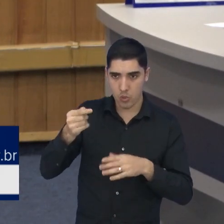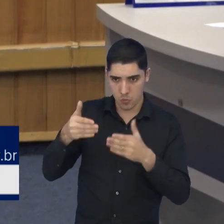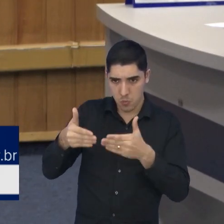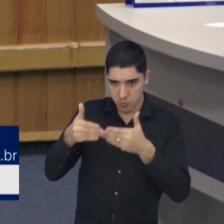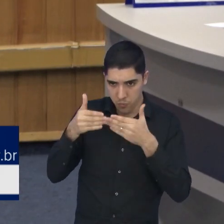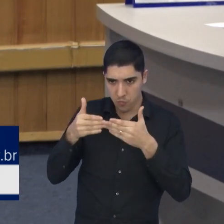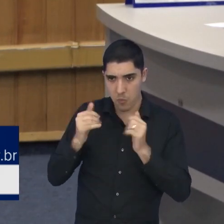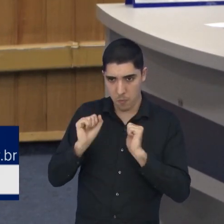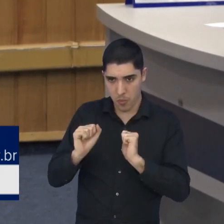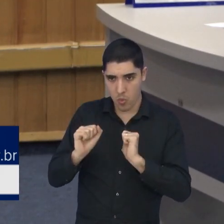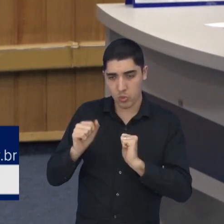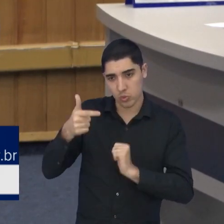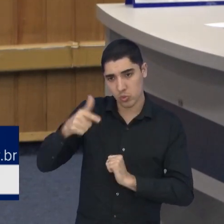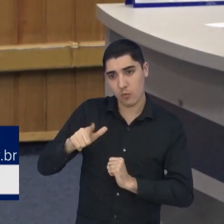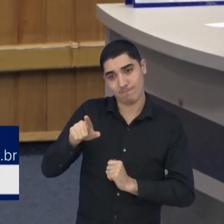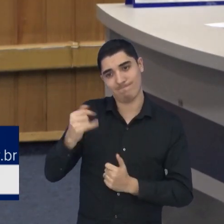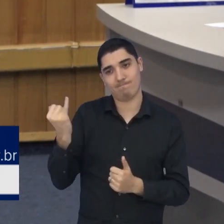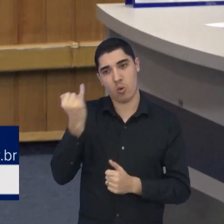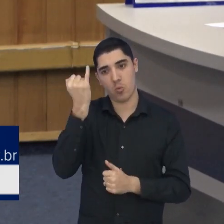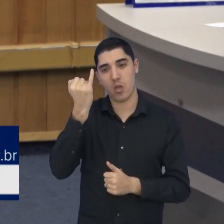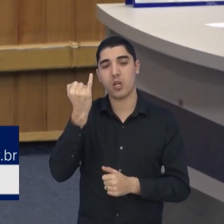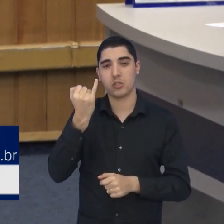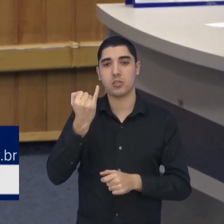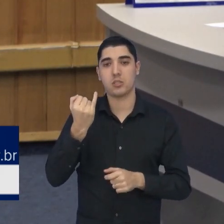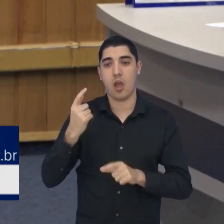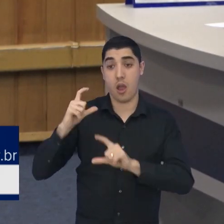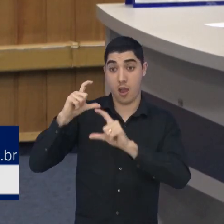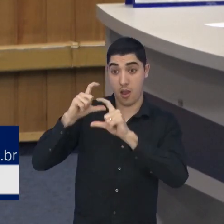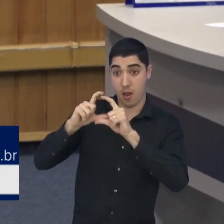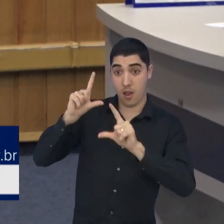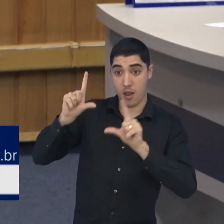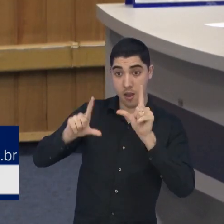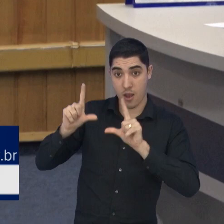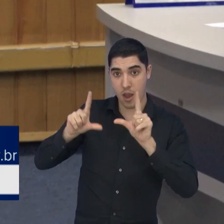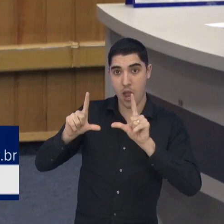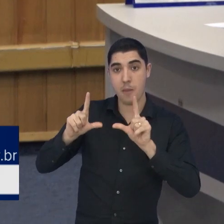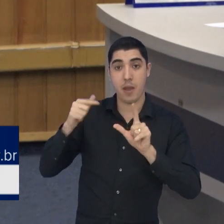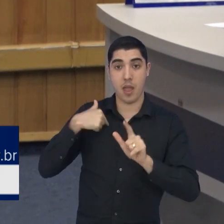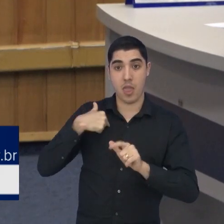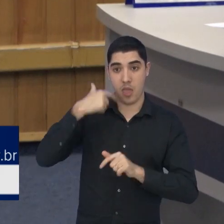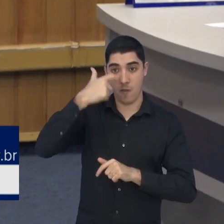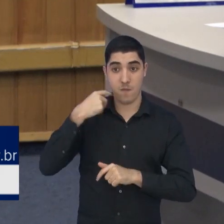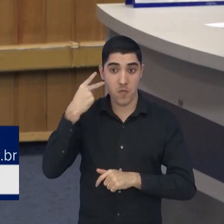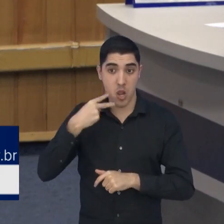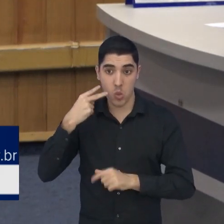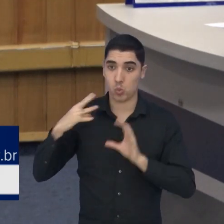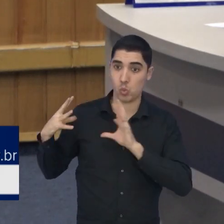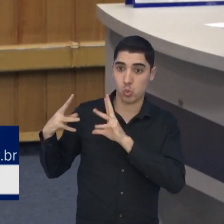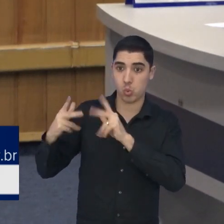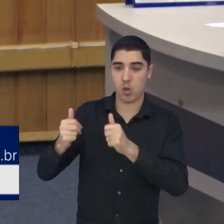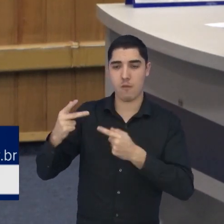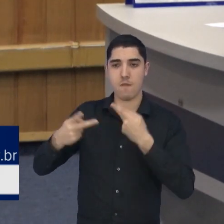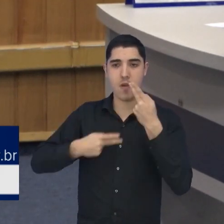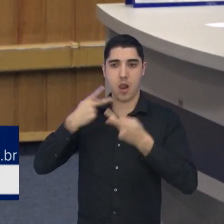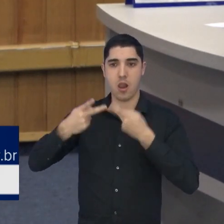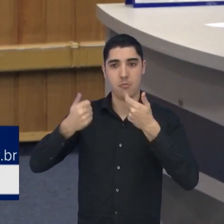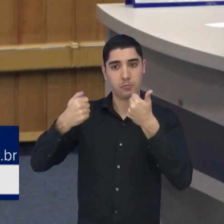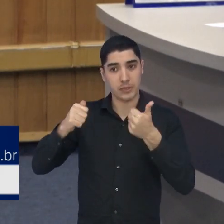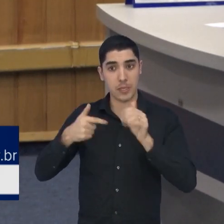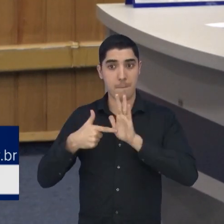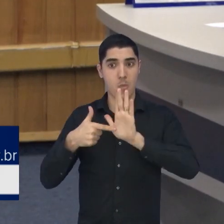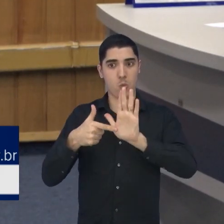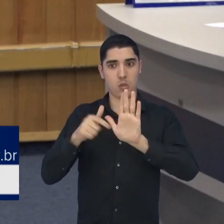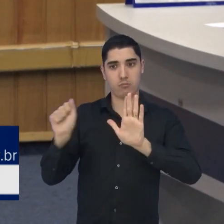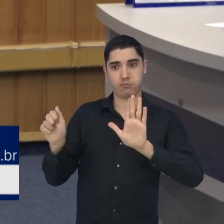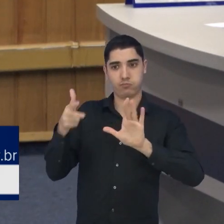né, presidente? É importante que a TV Câmara cubra todas as falas dos vereadores aqui. Está registrado